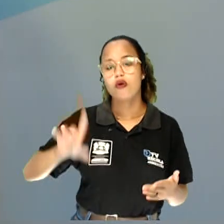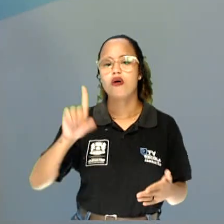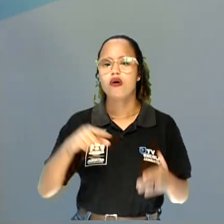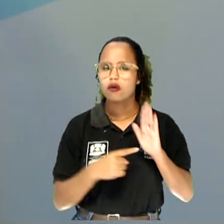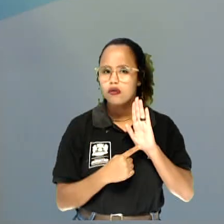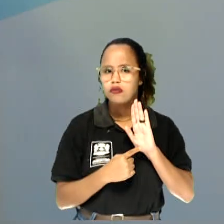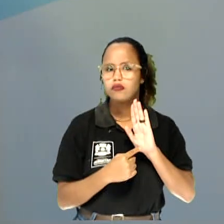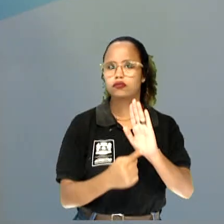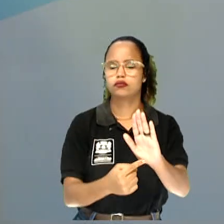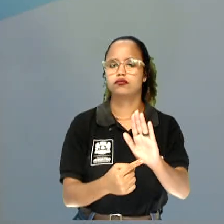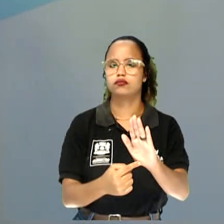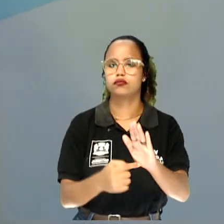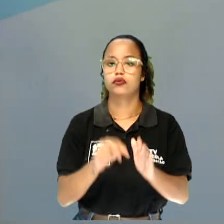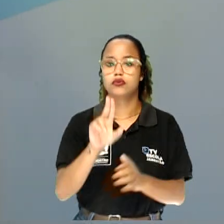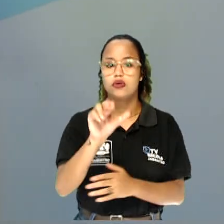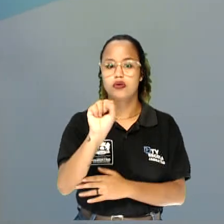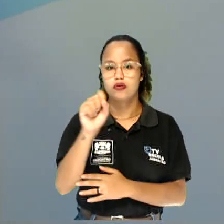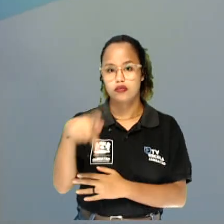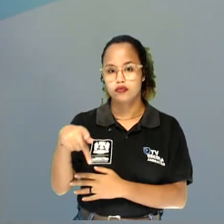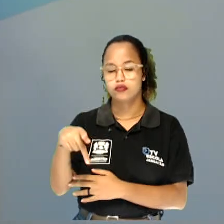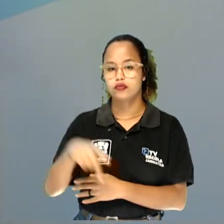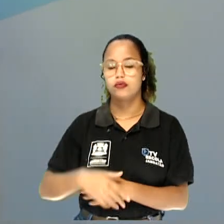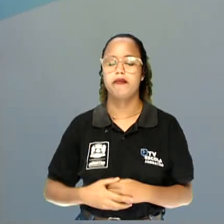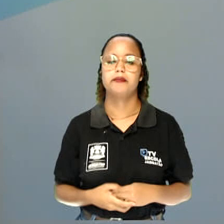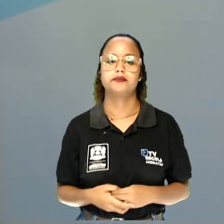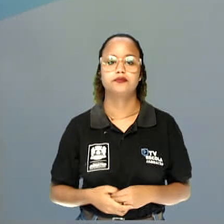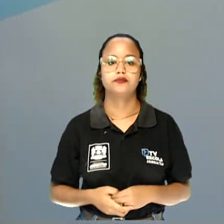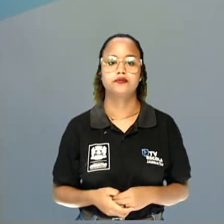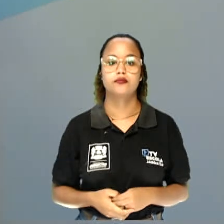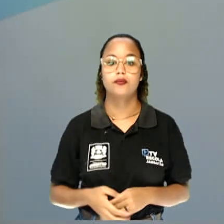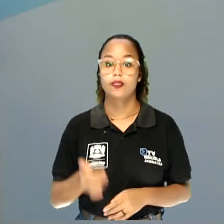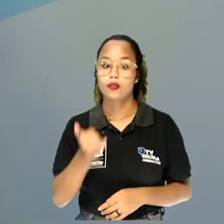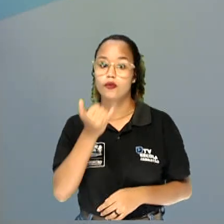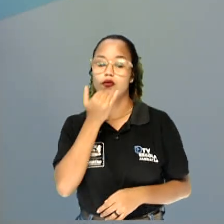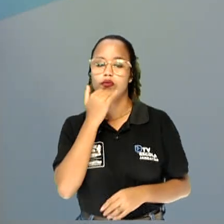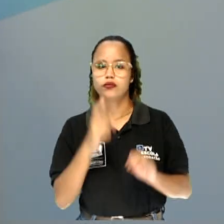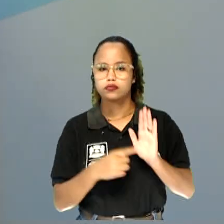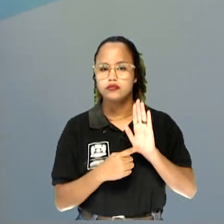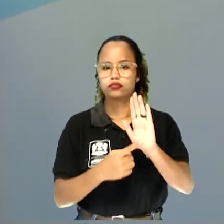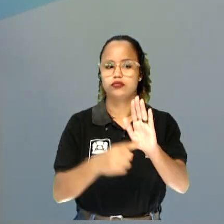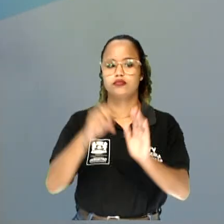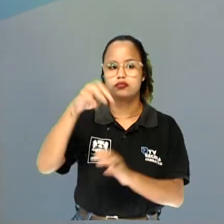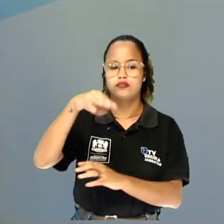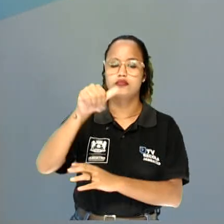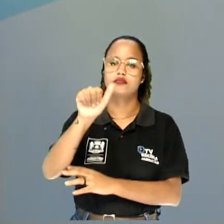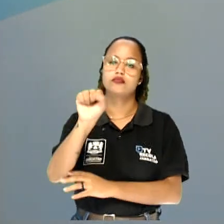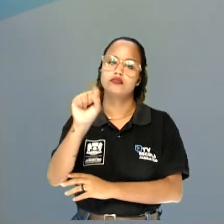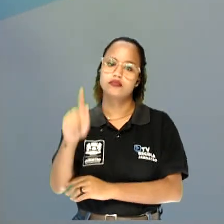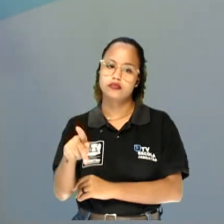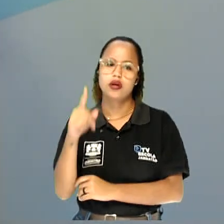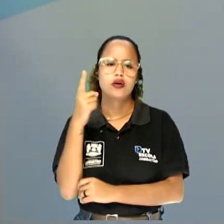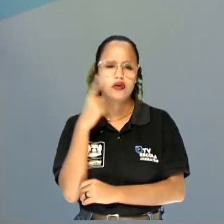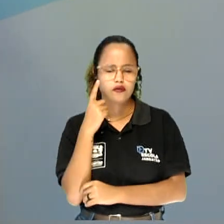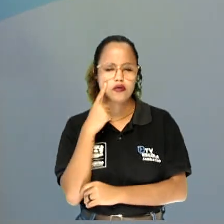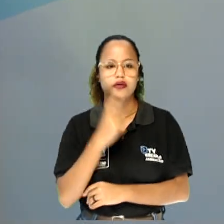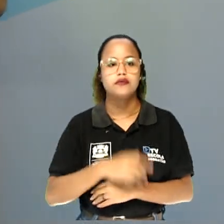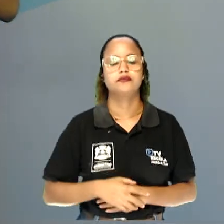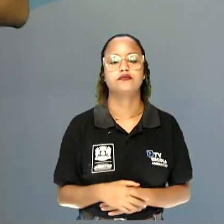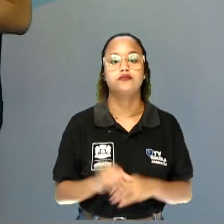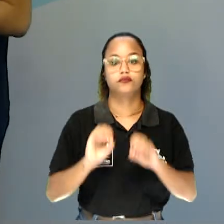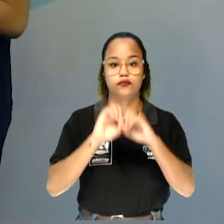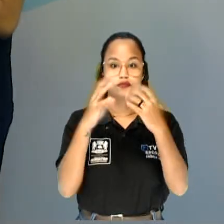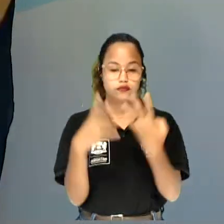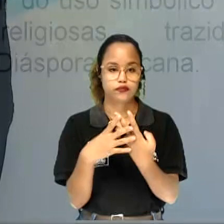exposição na USP, certo? Perdão, da exposição no MASP, tá? Vê o que está escrito nesse slide. Vamos para o slide,